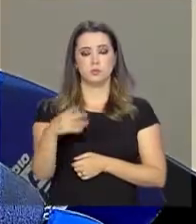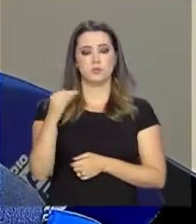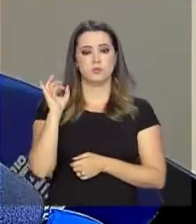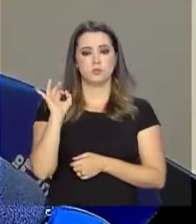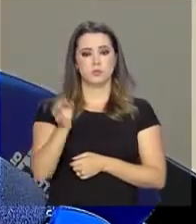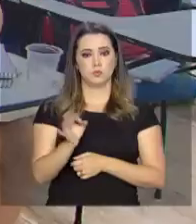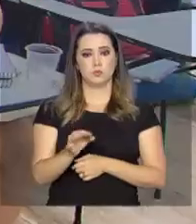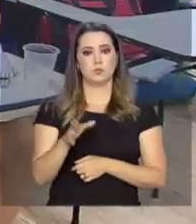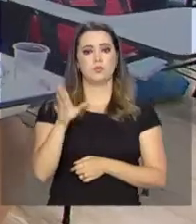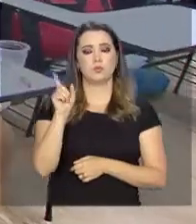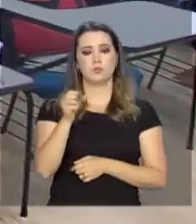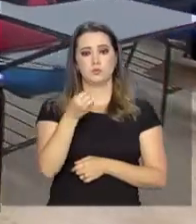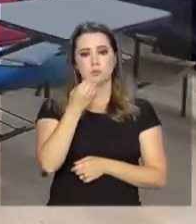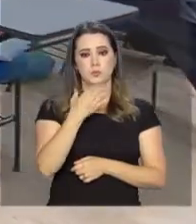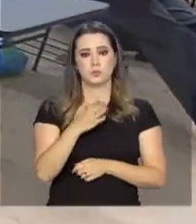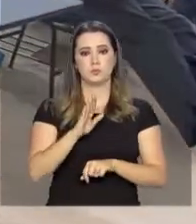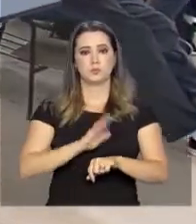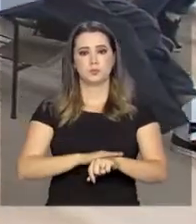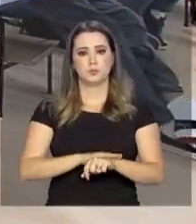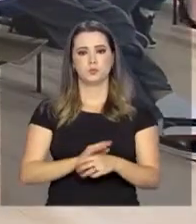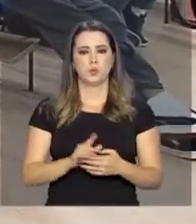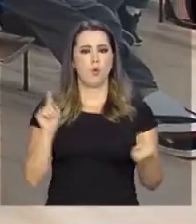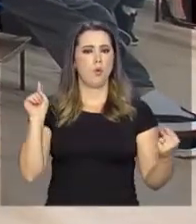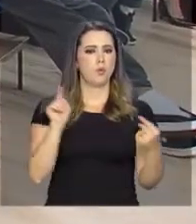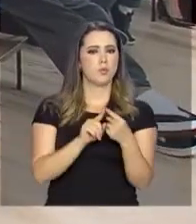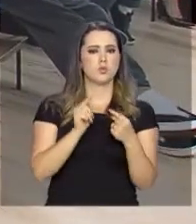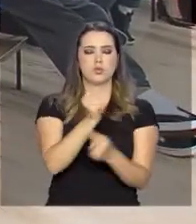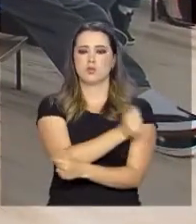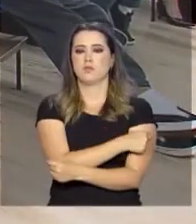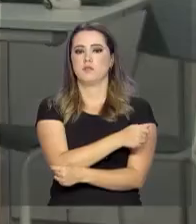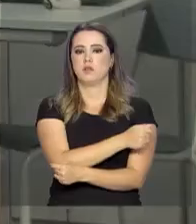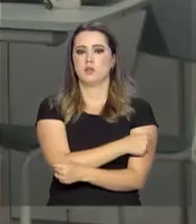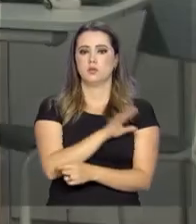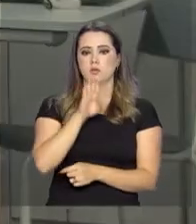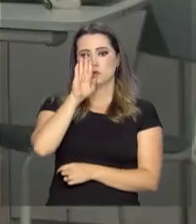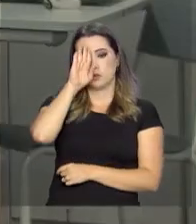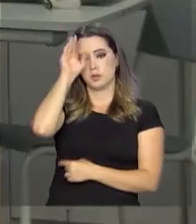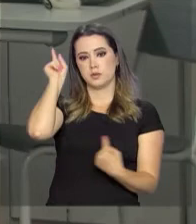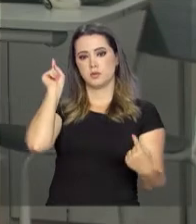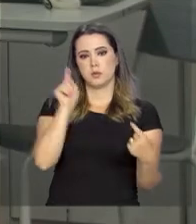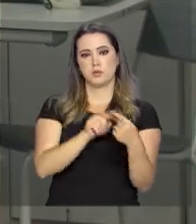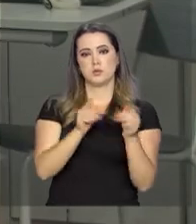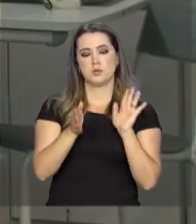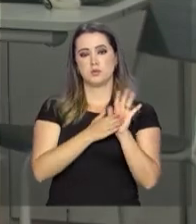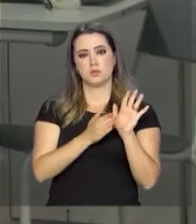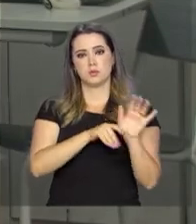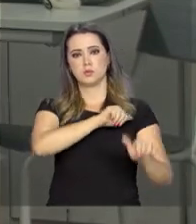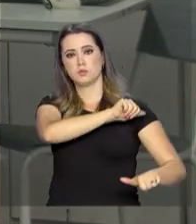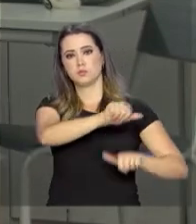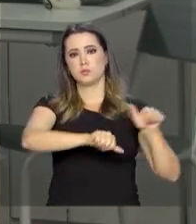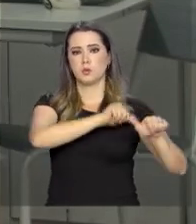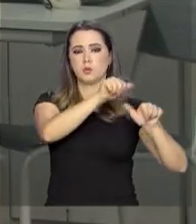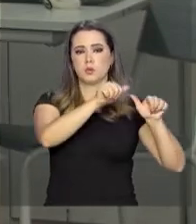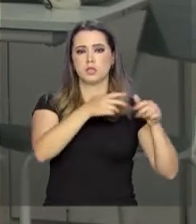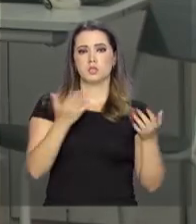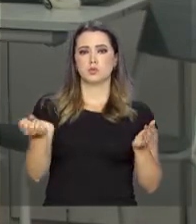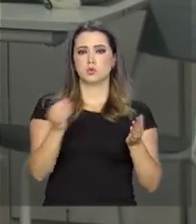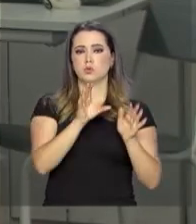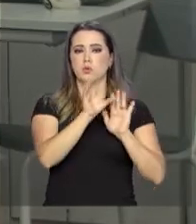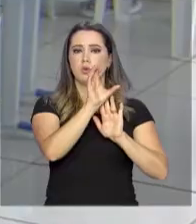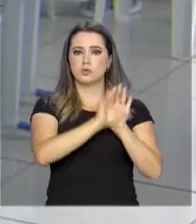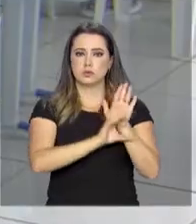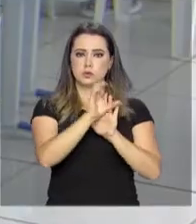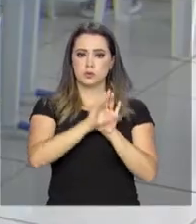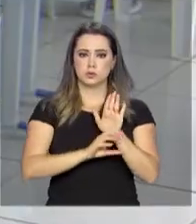apropriado para o momento. E o foco é o aluno, o ator principal dessa proposta de mudança e atualização do ensino